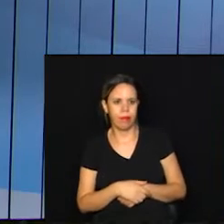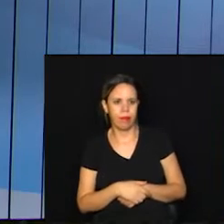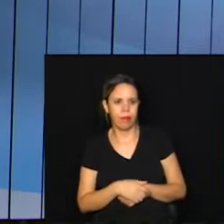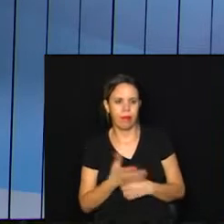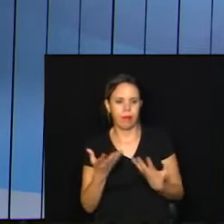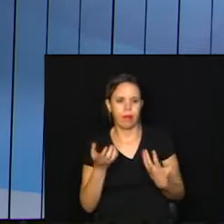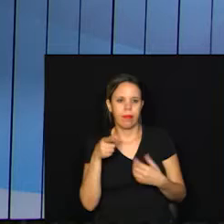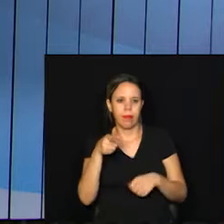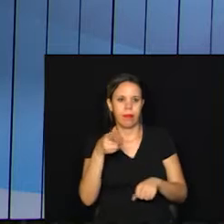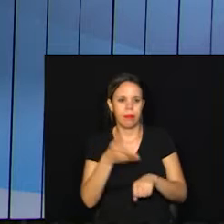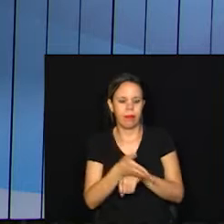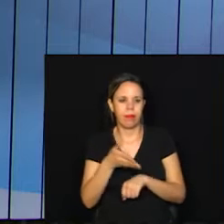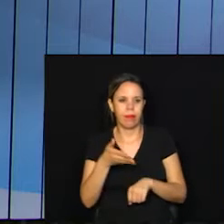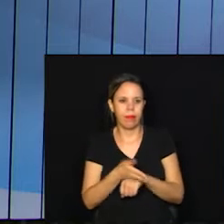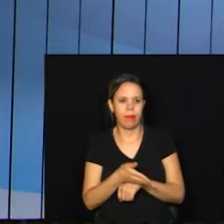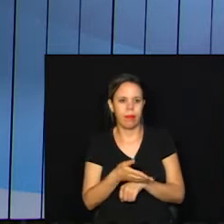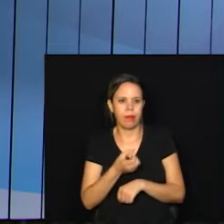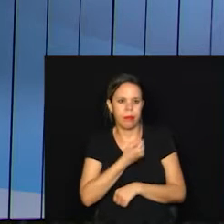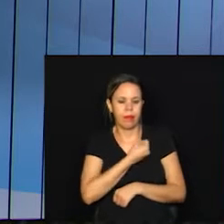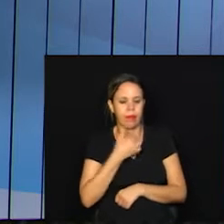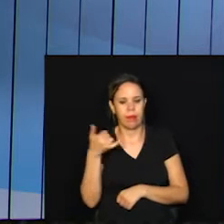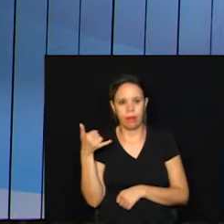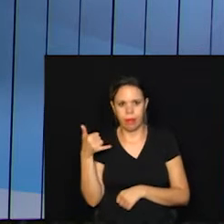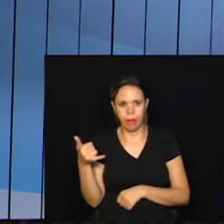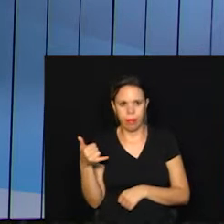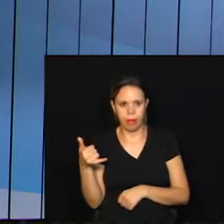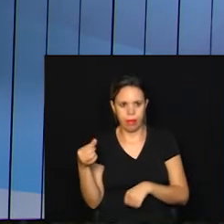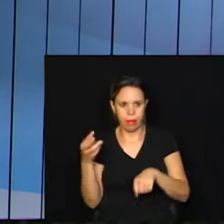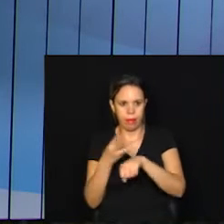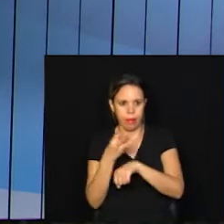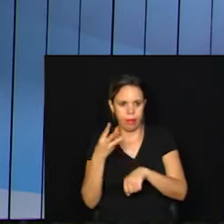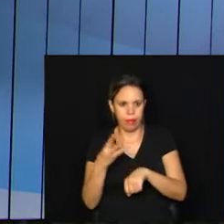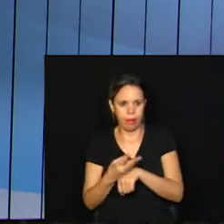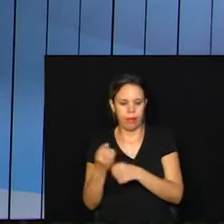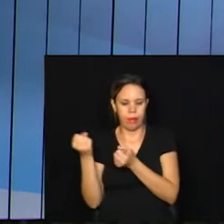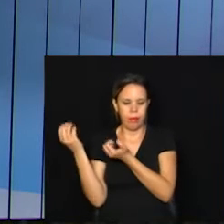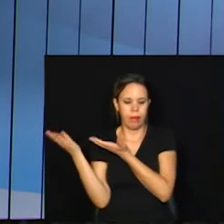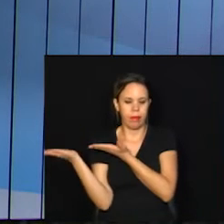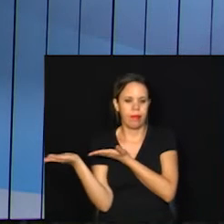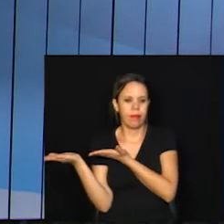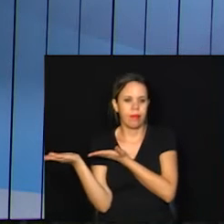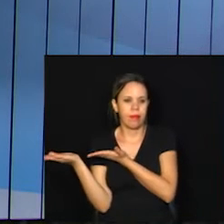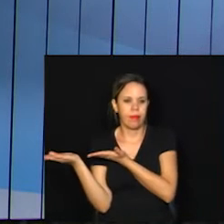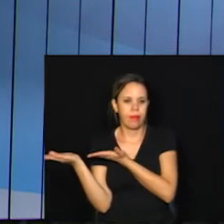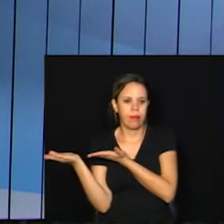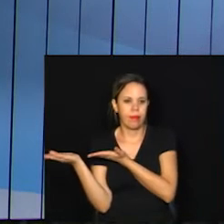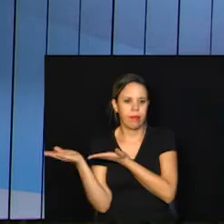sua participação através do número do nosso WhatsApp. 19 é o nosso DDD,